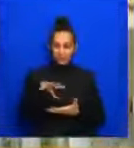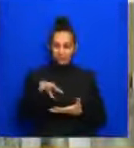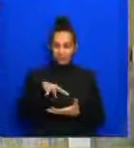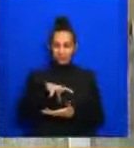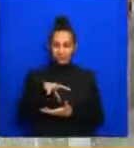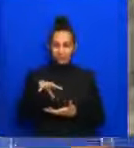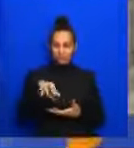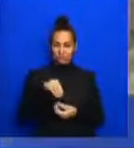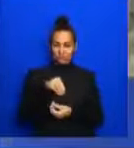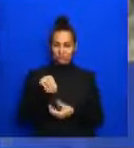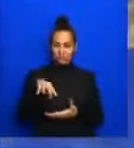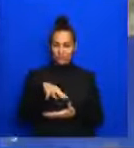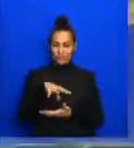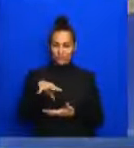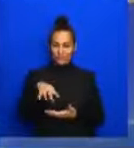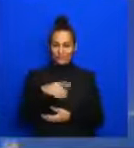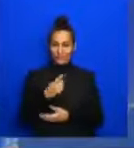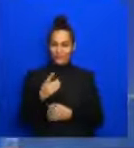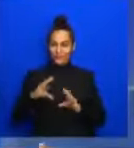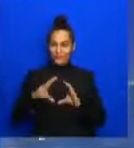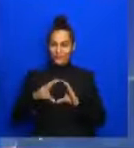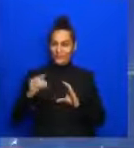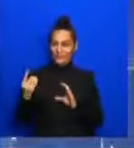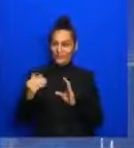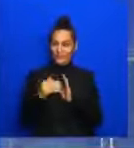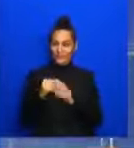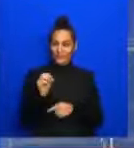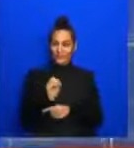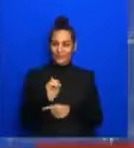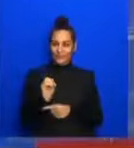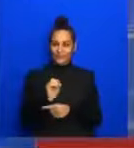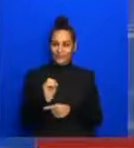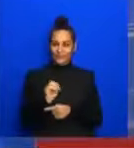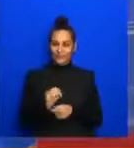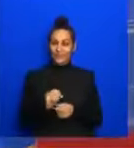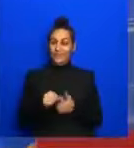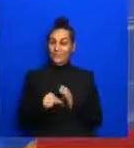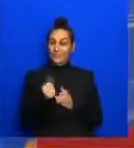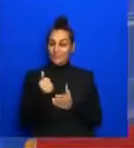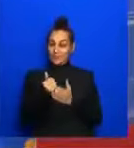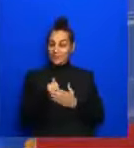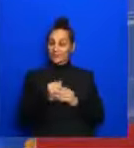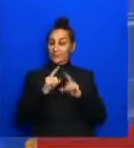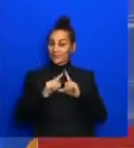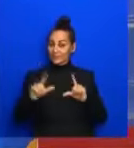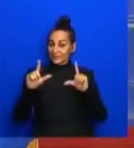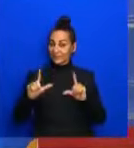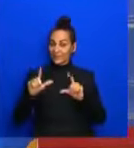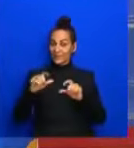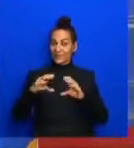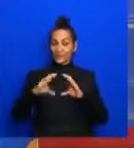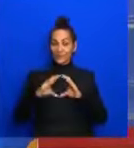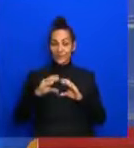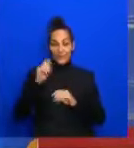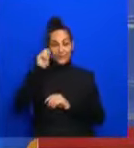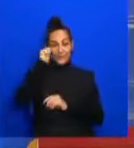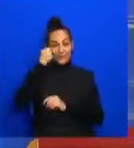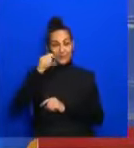Globo carregado, embaralhando 100 bolas, numeradas de 01 a 00. E a primeira dezena está na tela. Bola